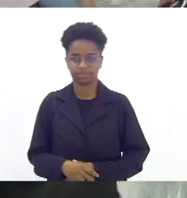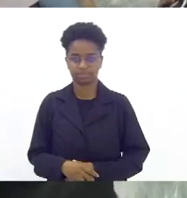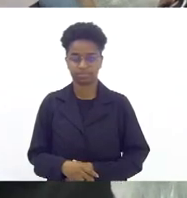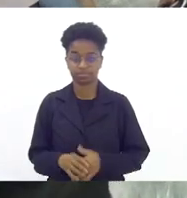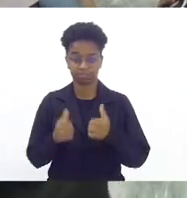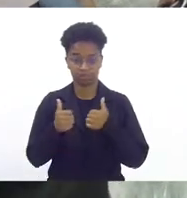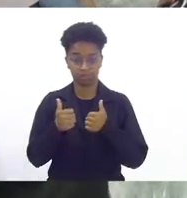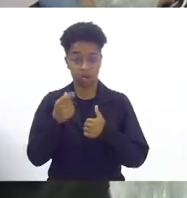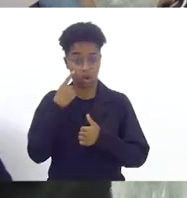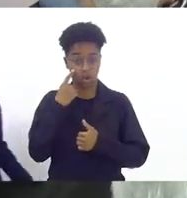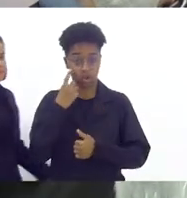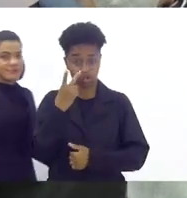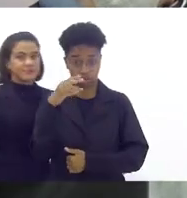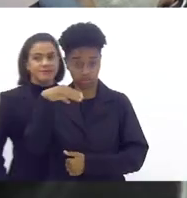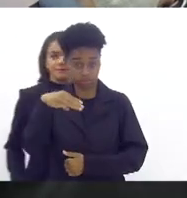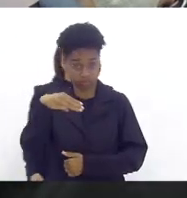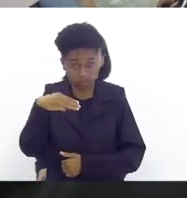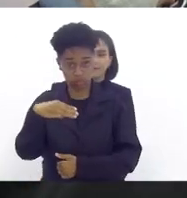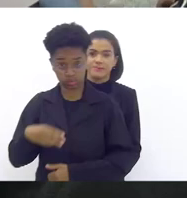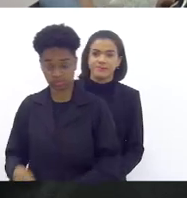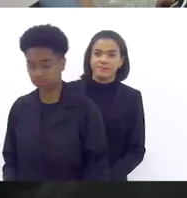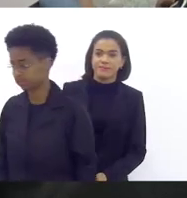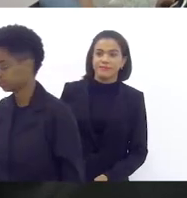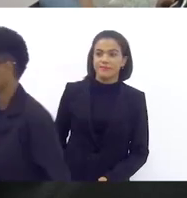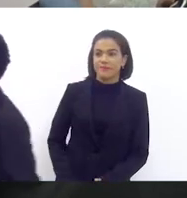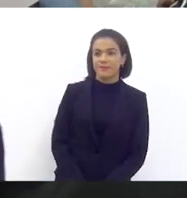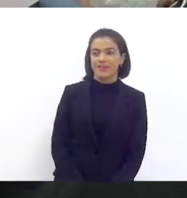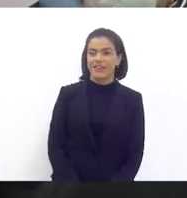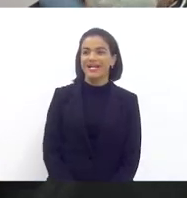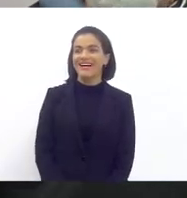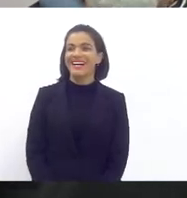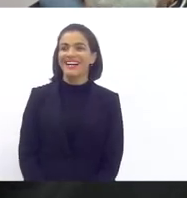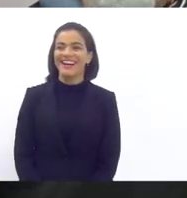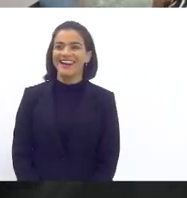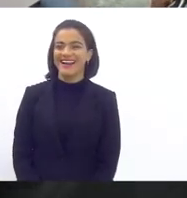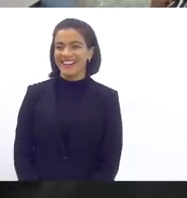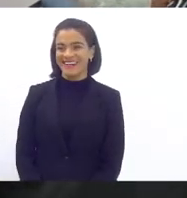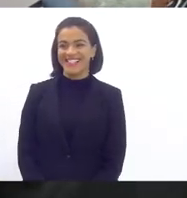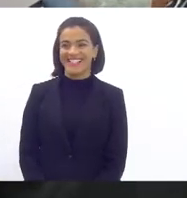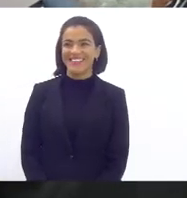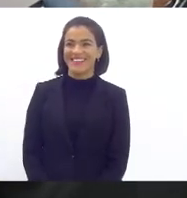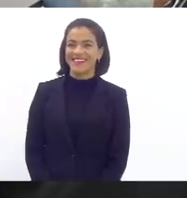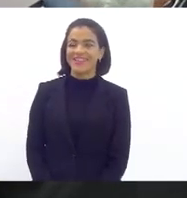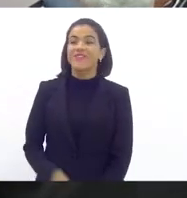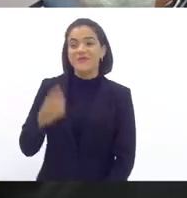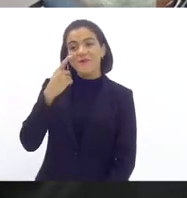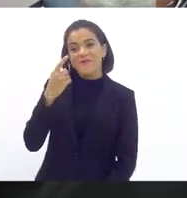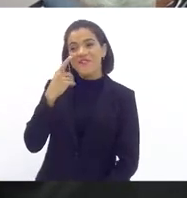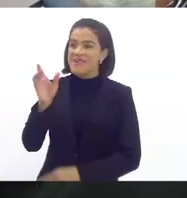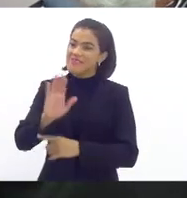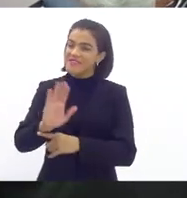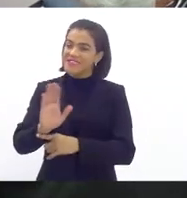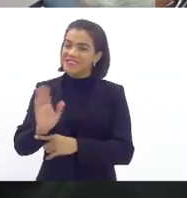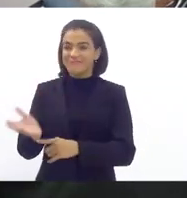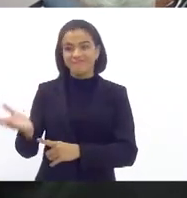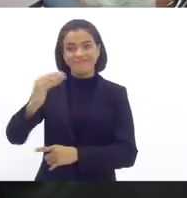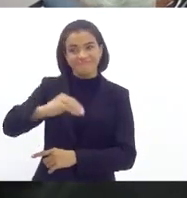Olha lá que é dois minutos, não vai ser 20. Está bom? Então, vamos ver o vídeo. Vamos.